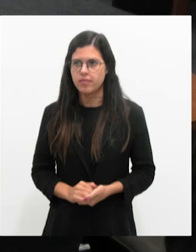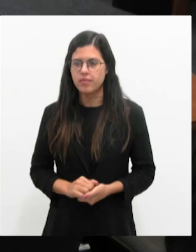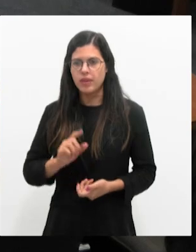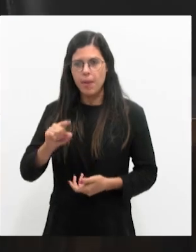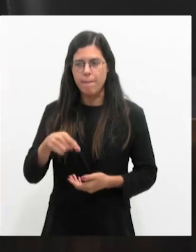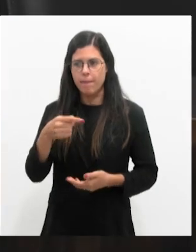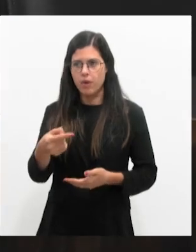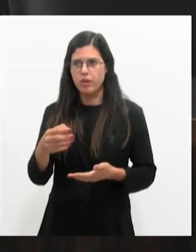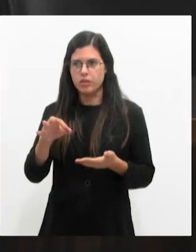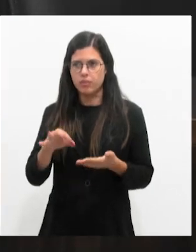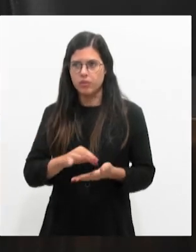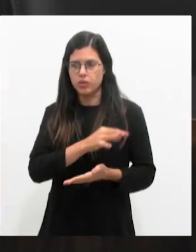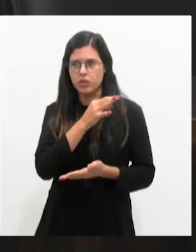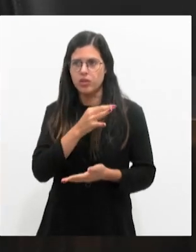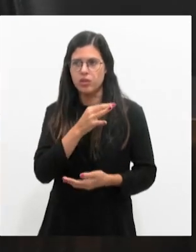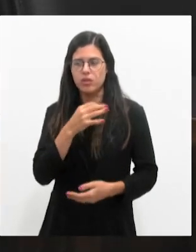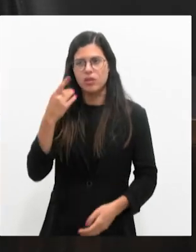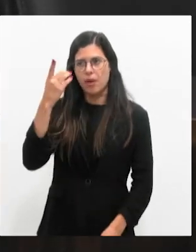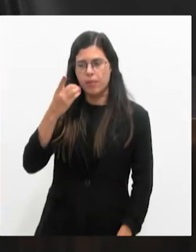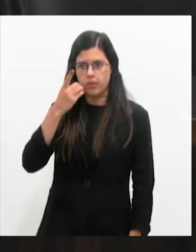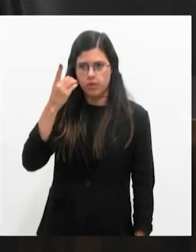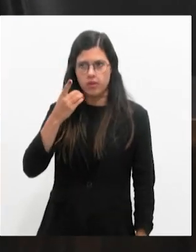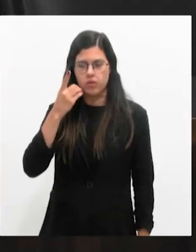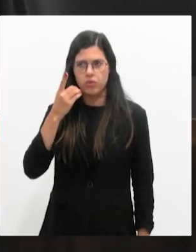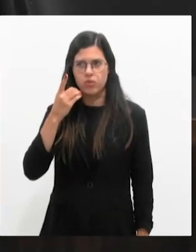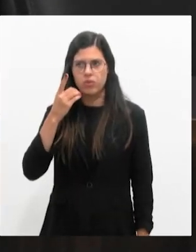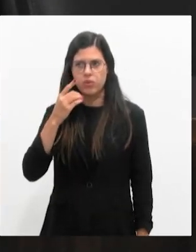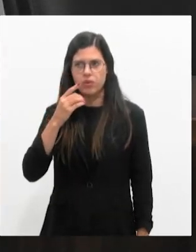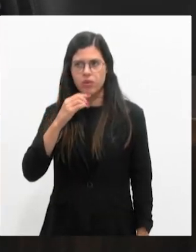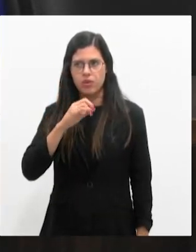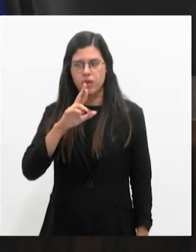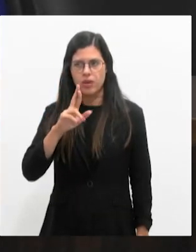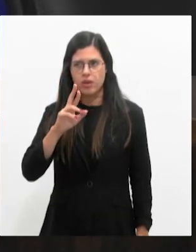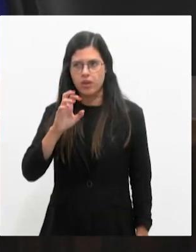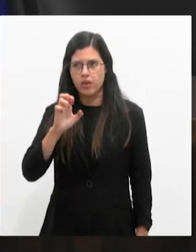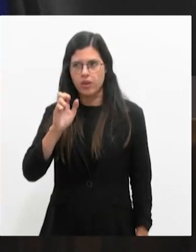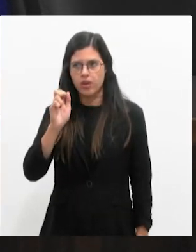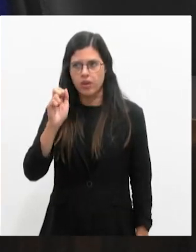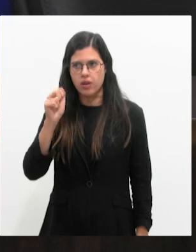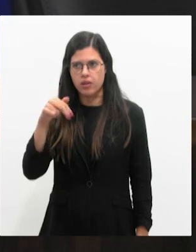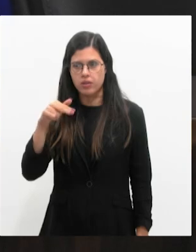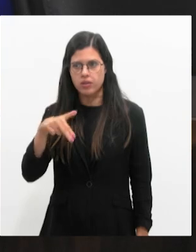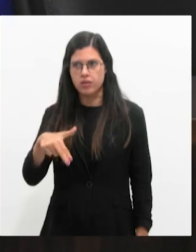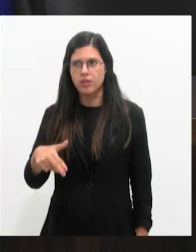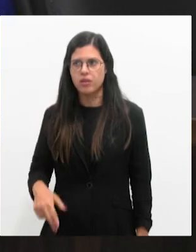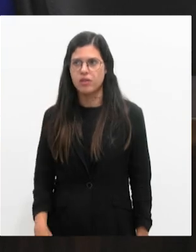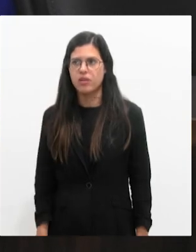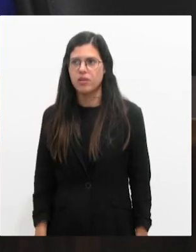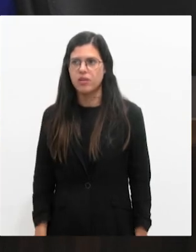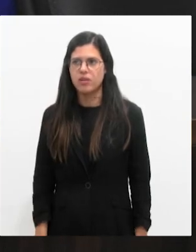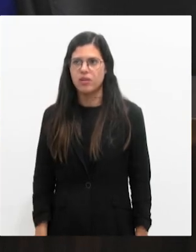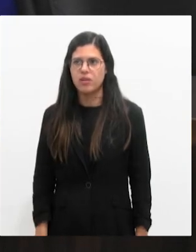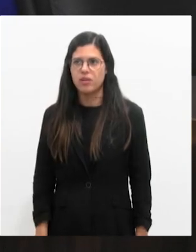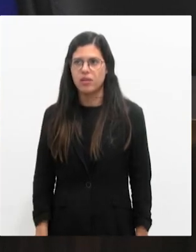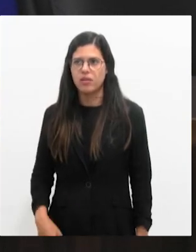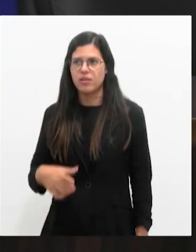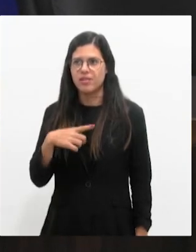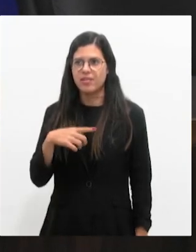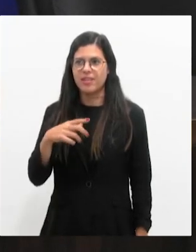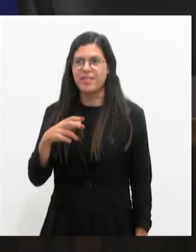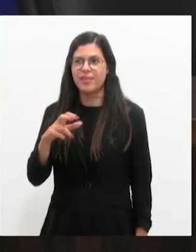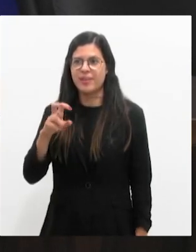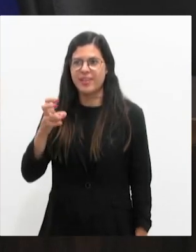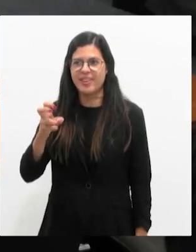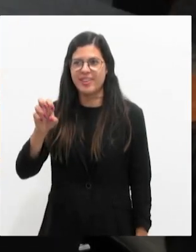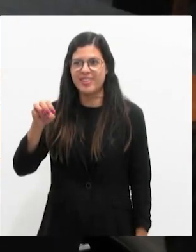Próximo orador inscrito é o nobre deputado Renan Jordi, que dispõe de